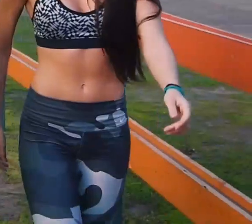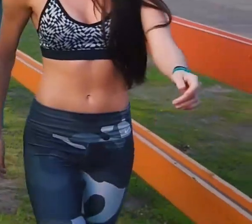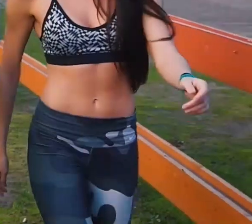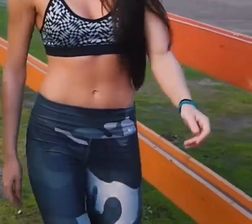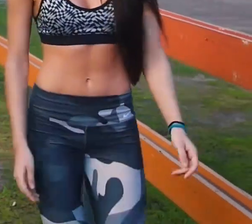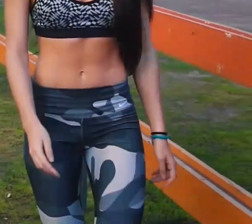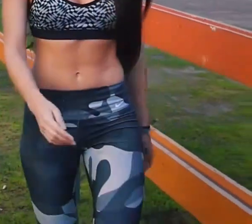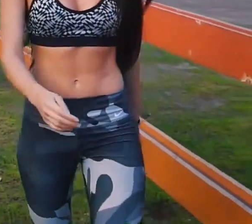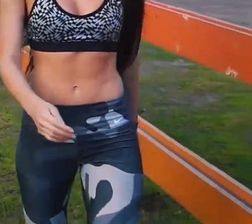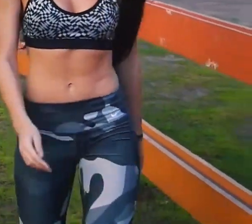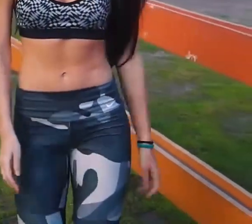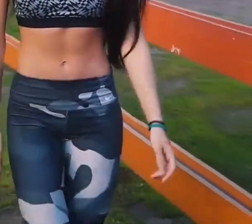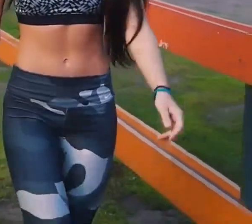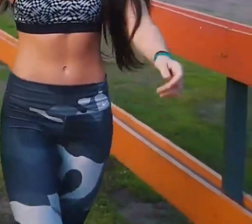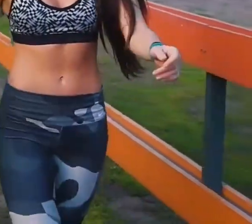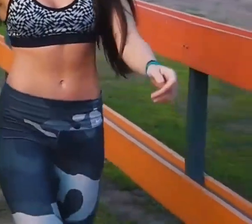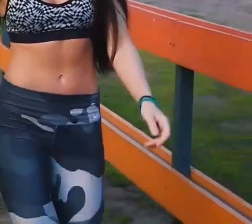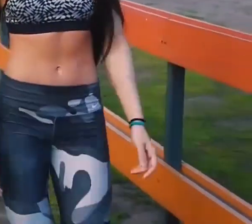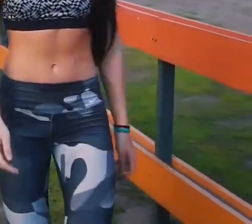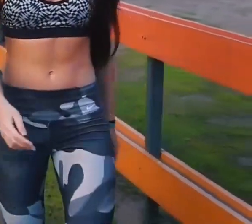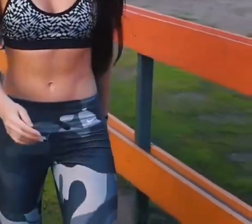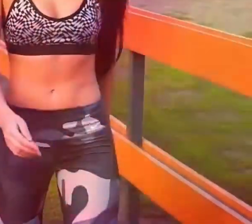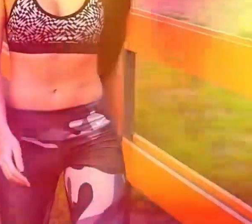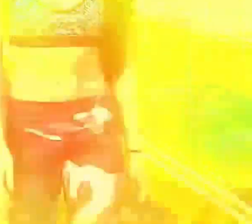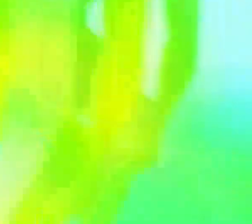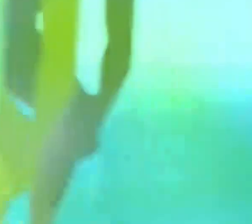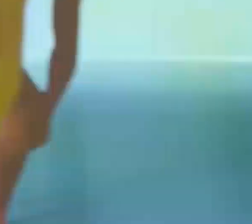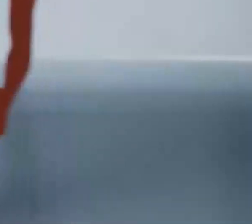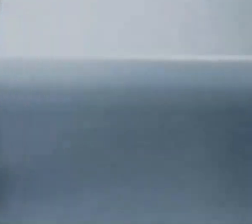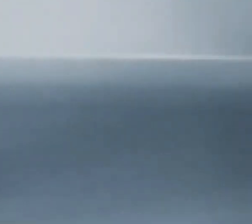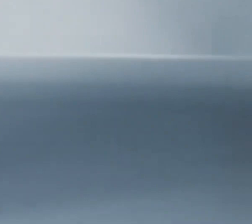para se movimentar e gastar energia.